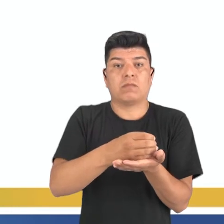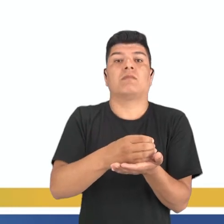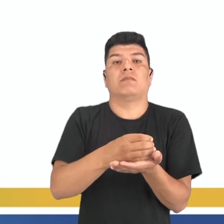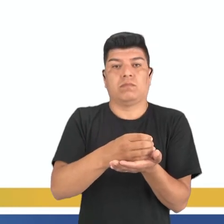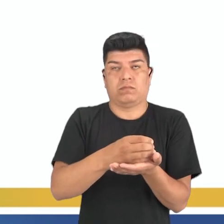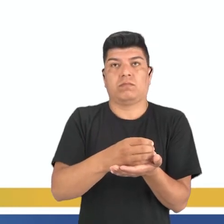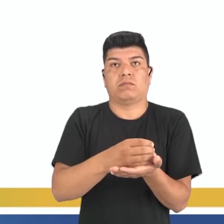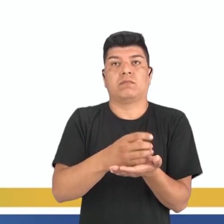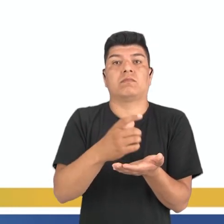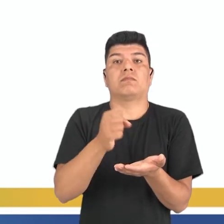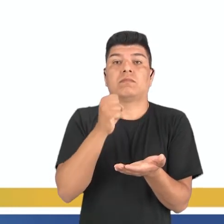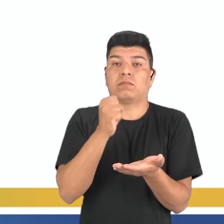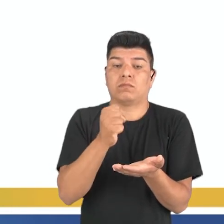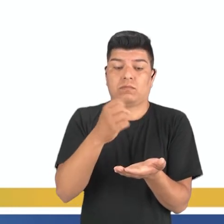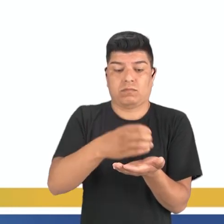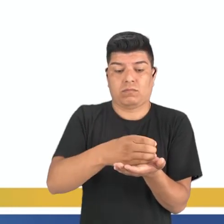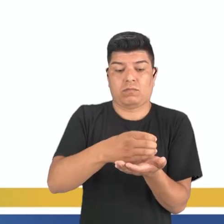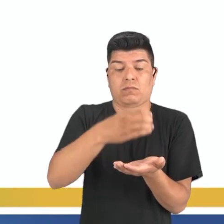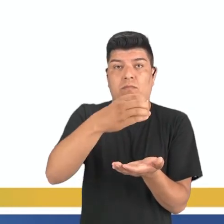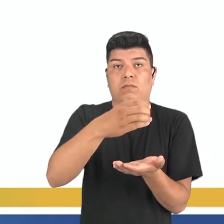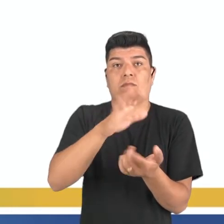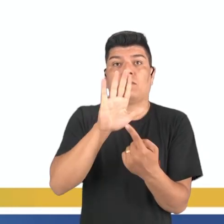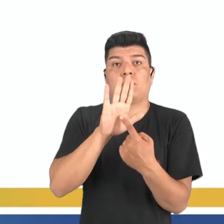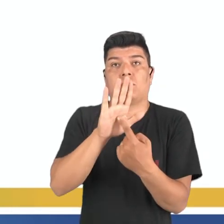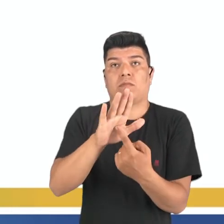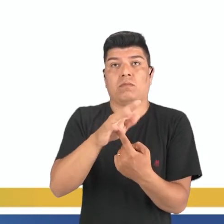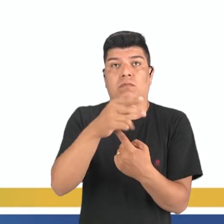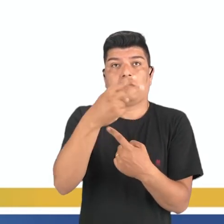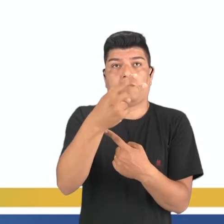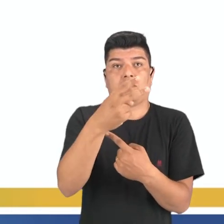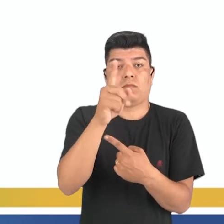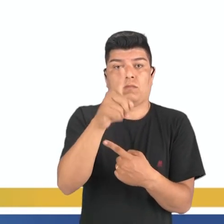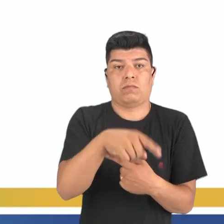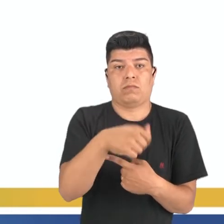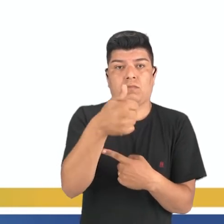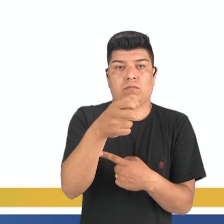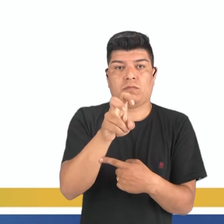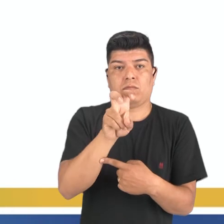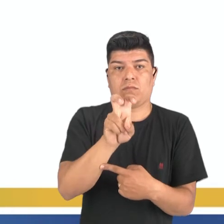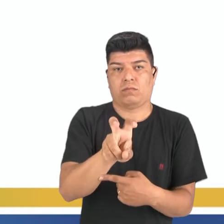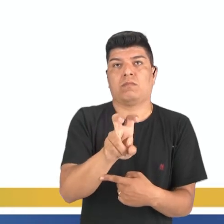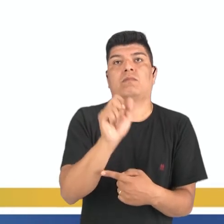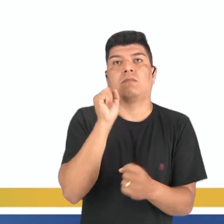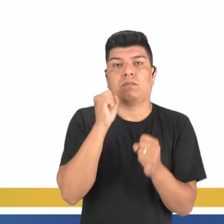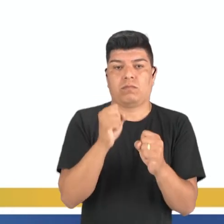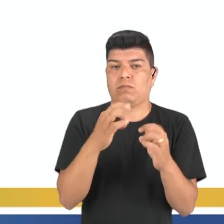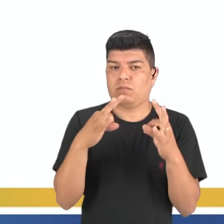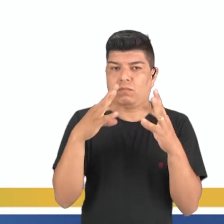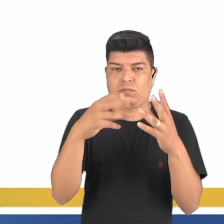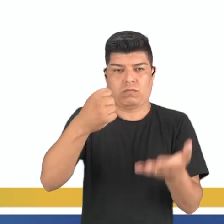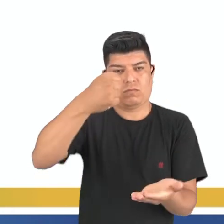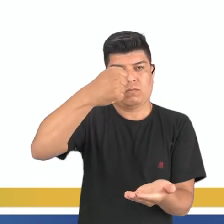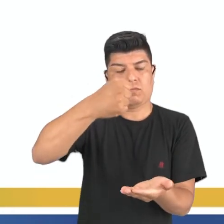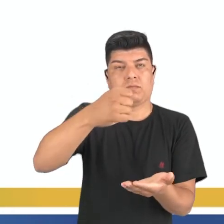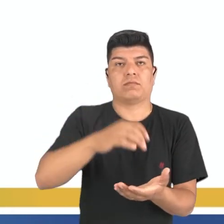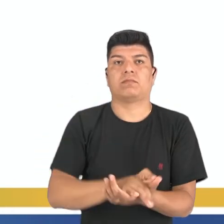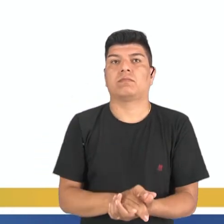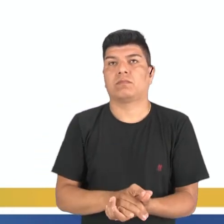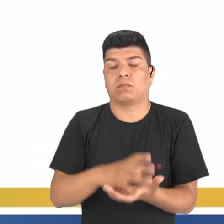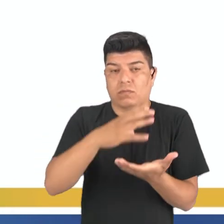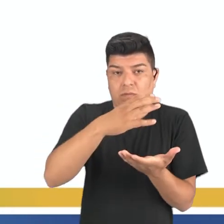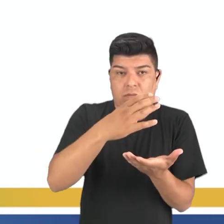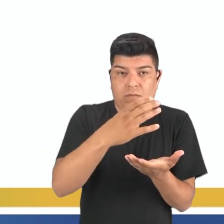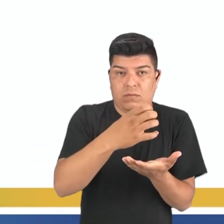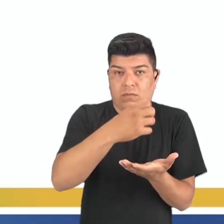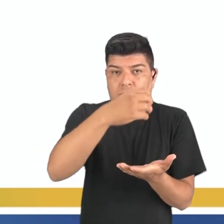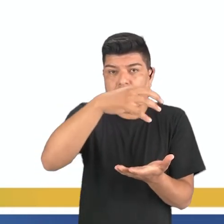que a capacidade desse copo representa 2/15 da capacidade total da jarra.